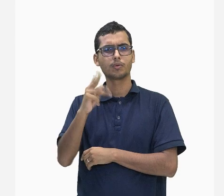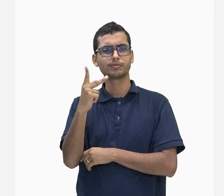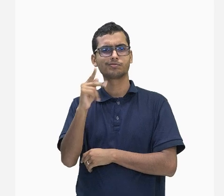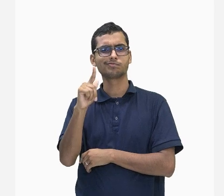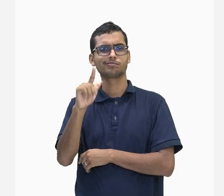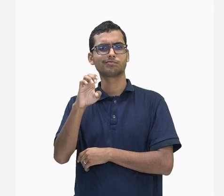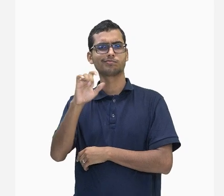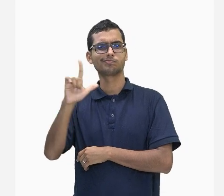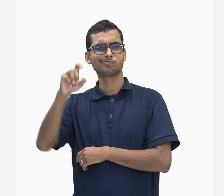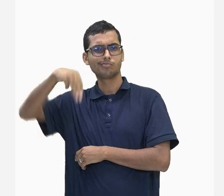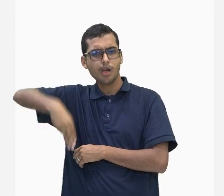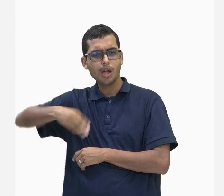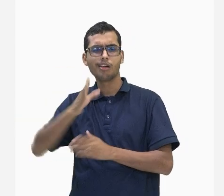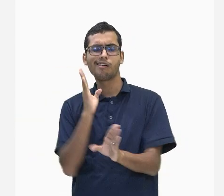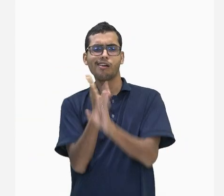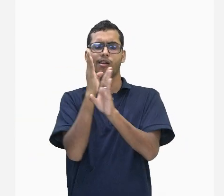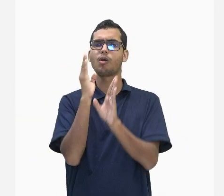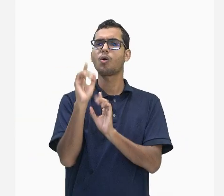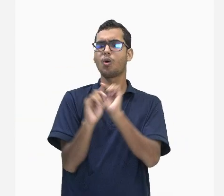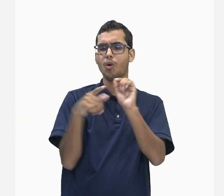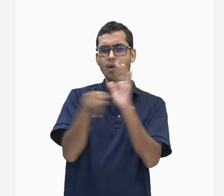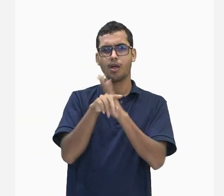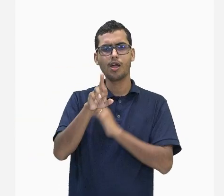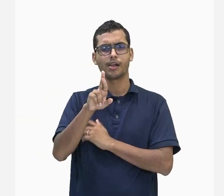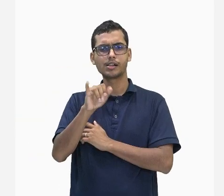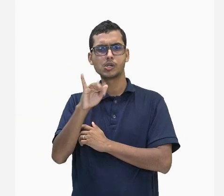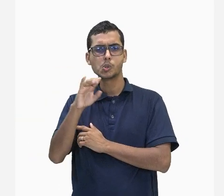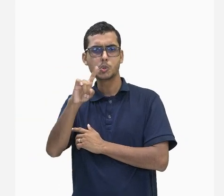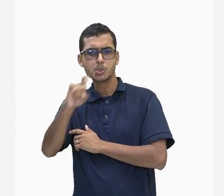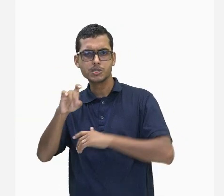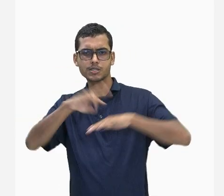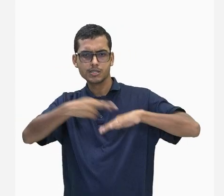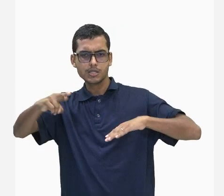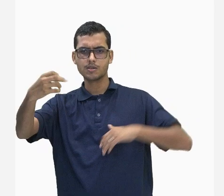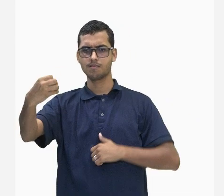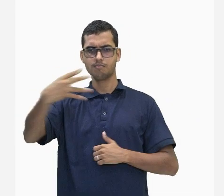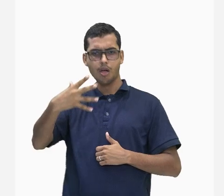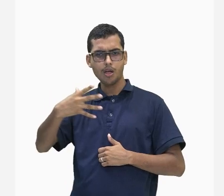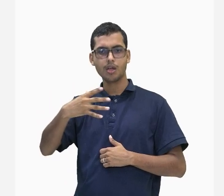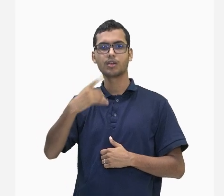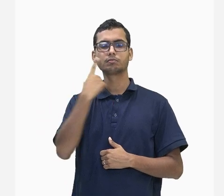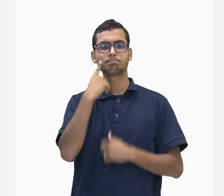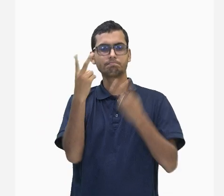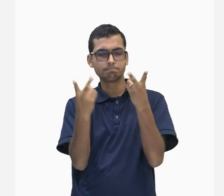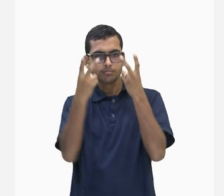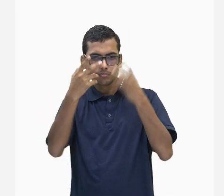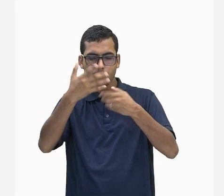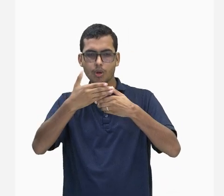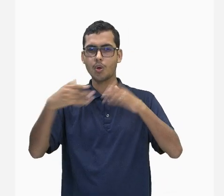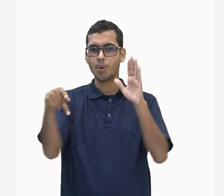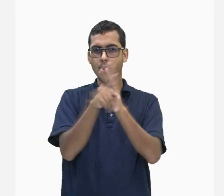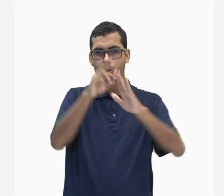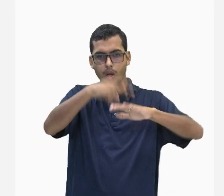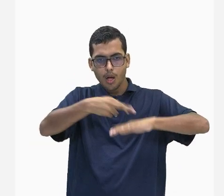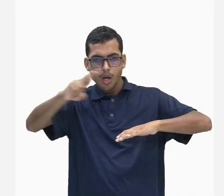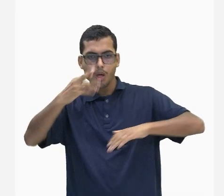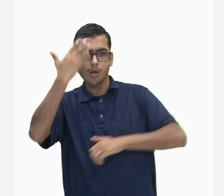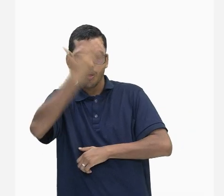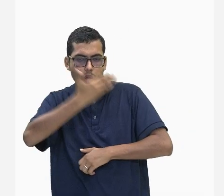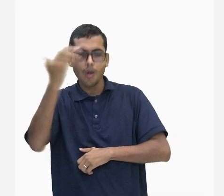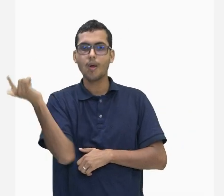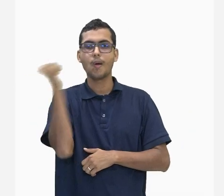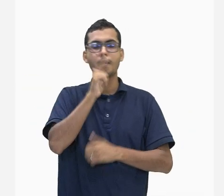que havia descoberto um tipo de radiação invisível, capaz de atravessar materiais como